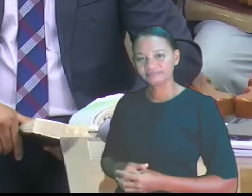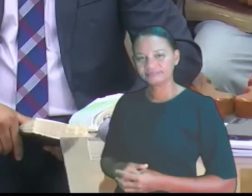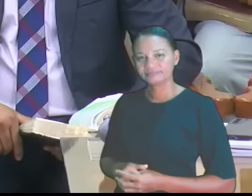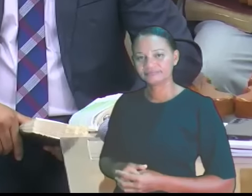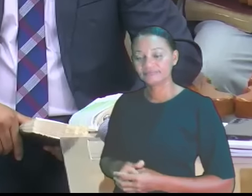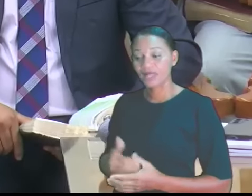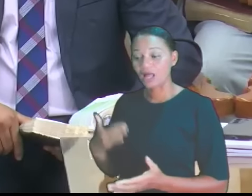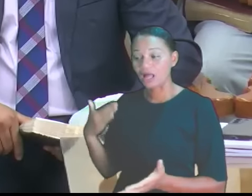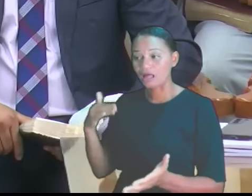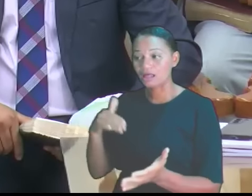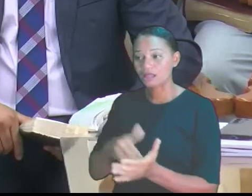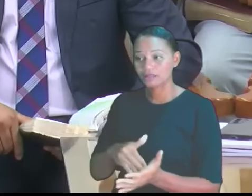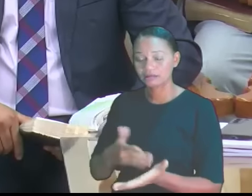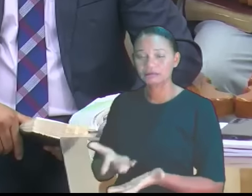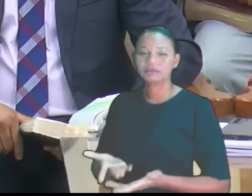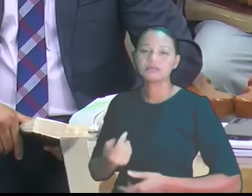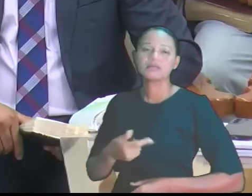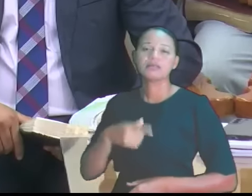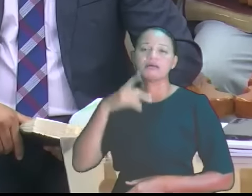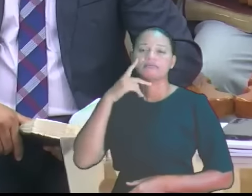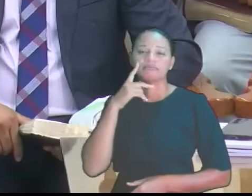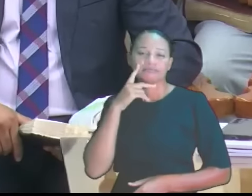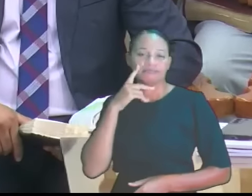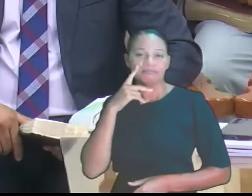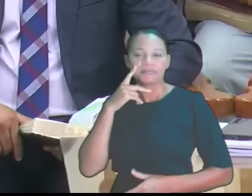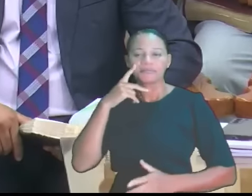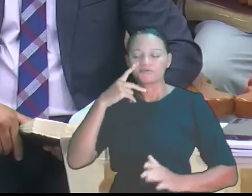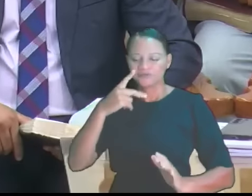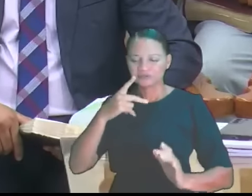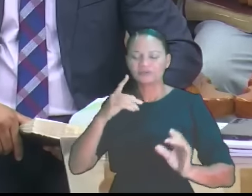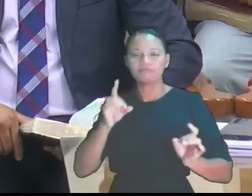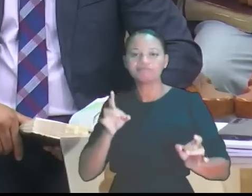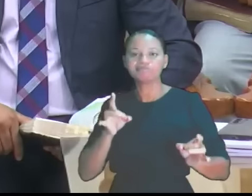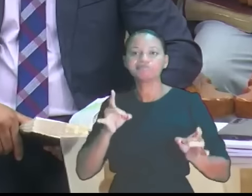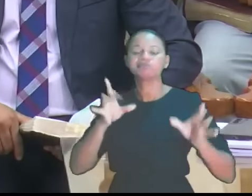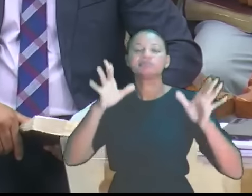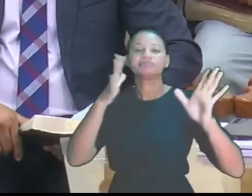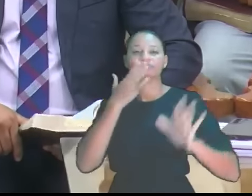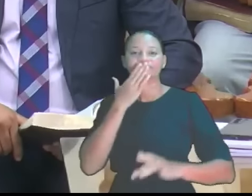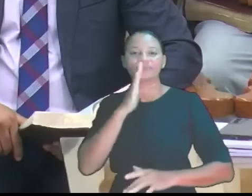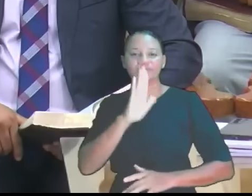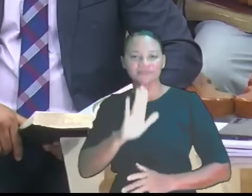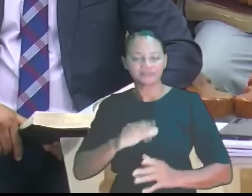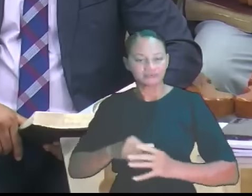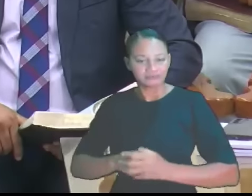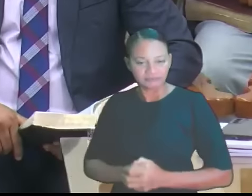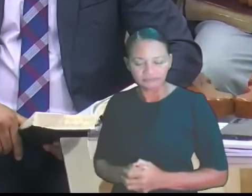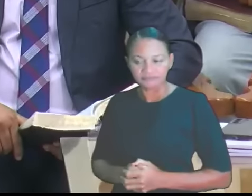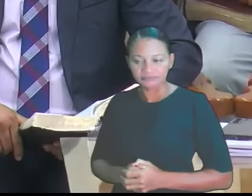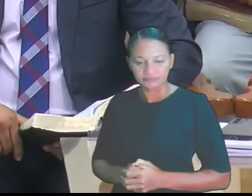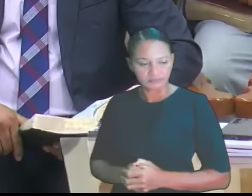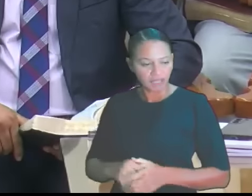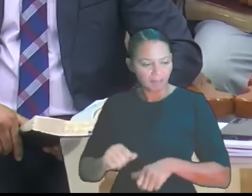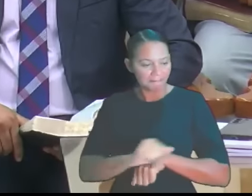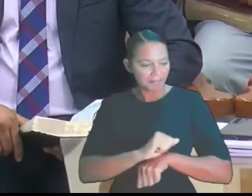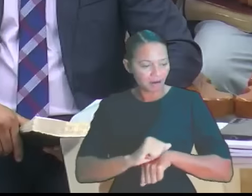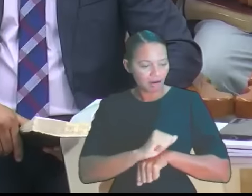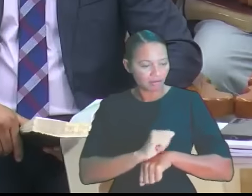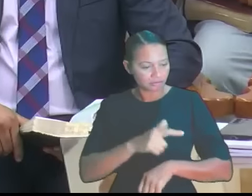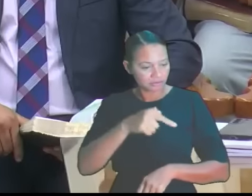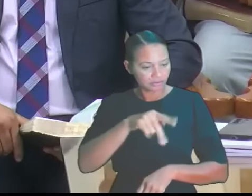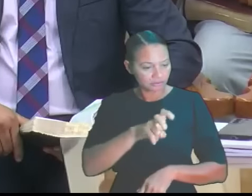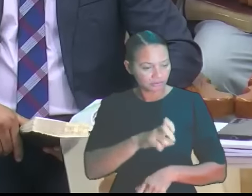até que a promessa se cumprisse. Quando Deus falou a Abraão, Abraão tem 75 anos.